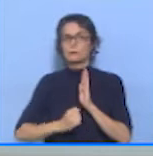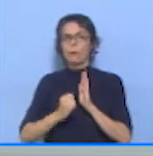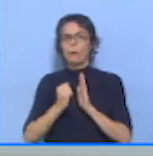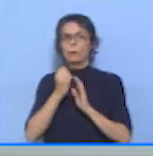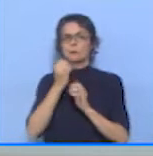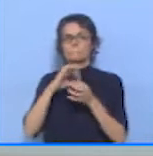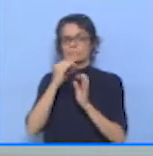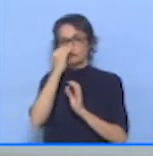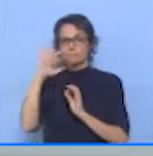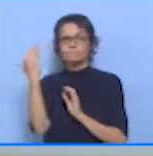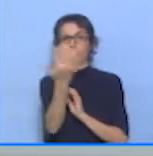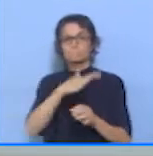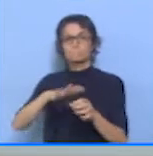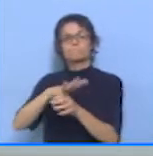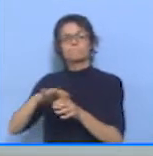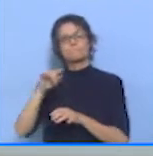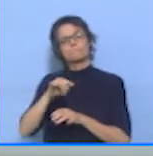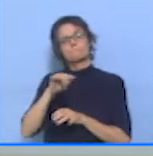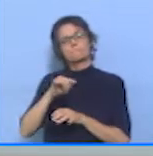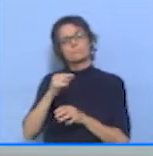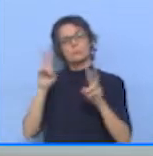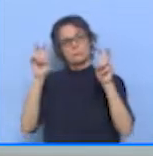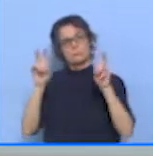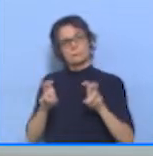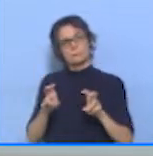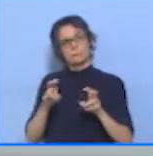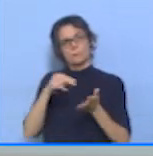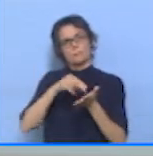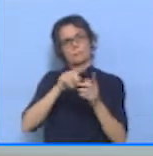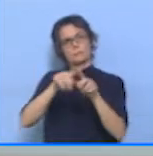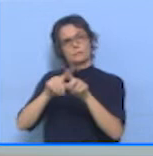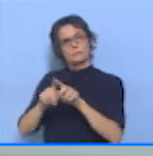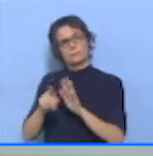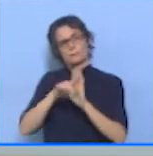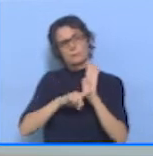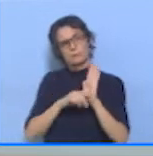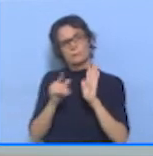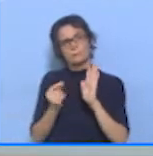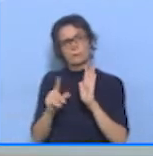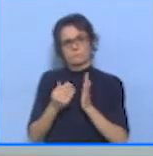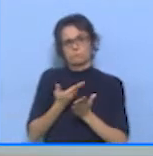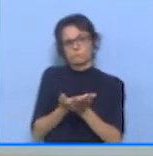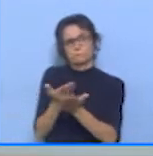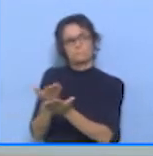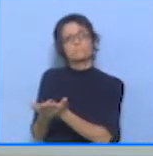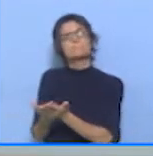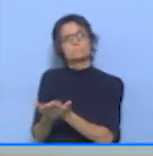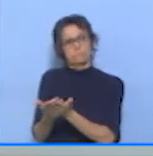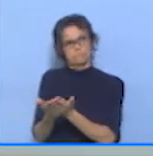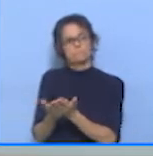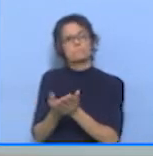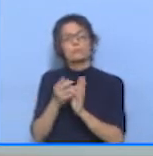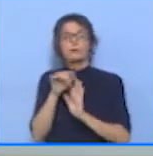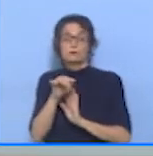na determinação com que o tema é incluído nas tomadas de posição, nas normas e nas propostas que partem da Santa Sé e